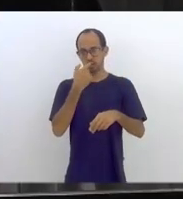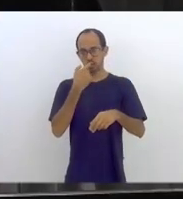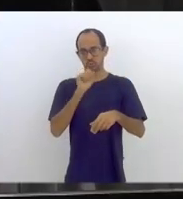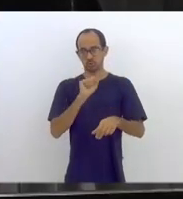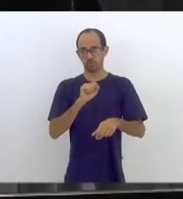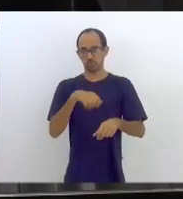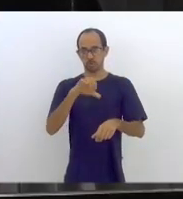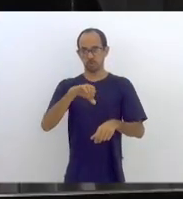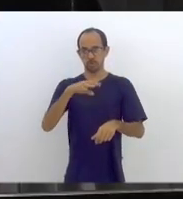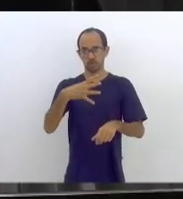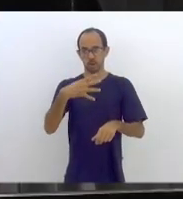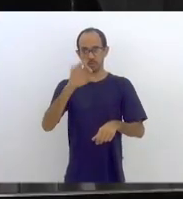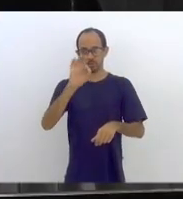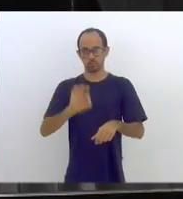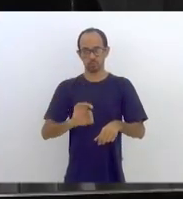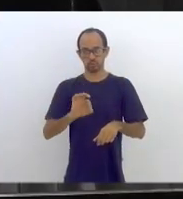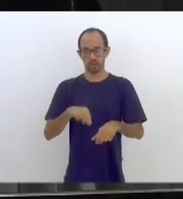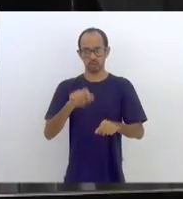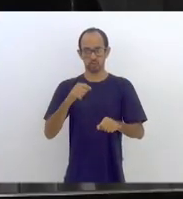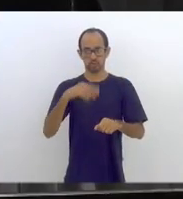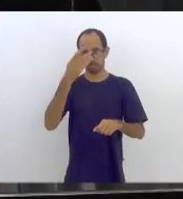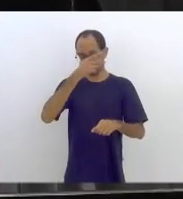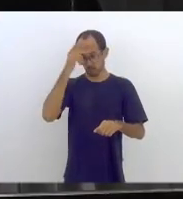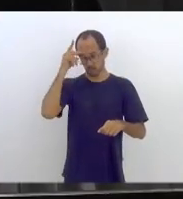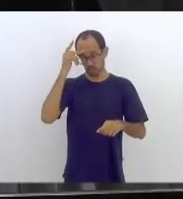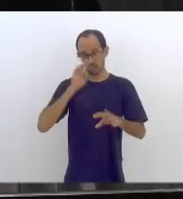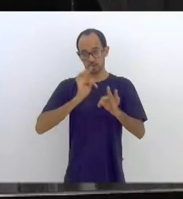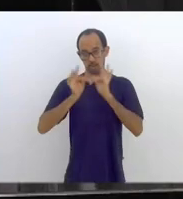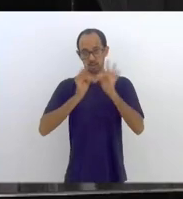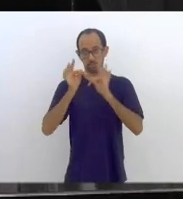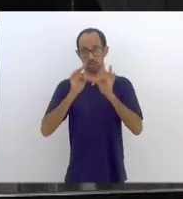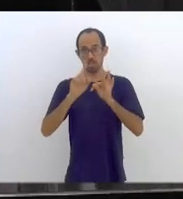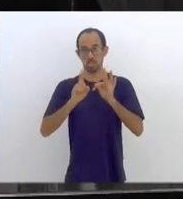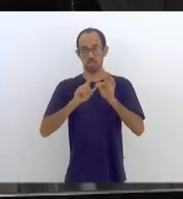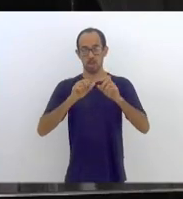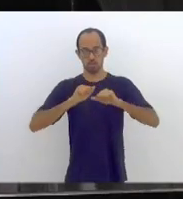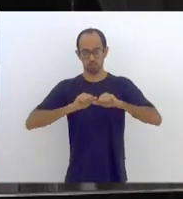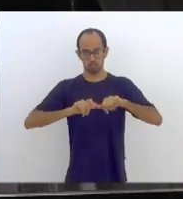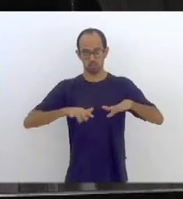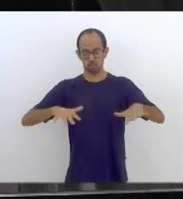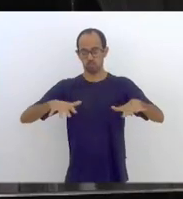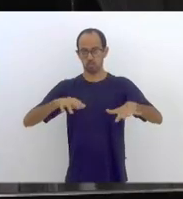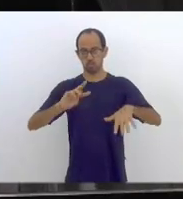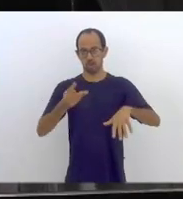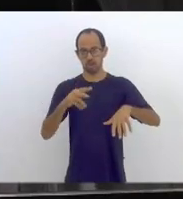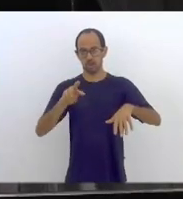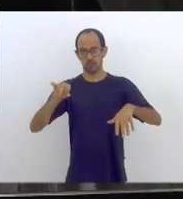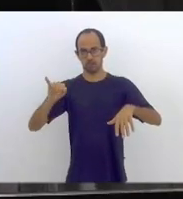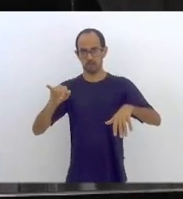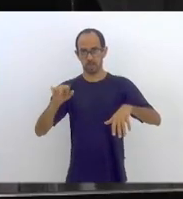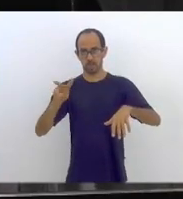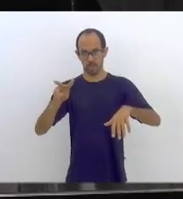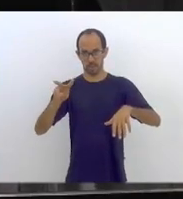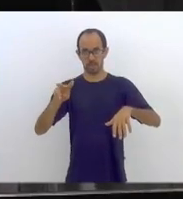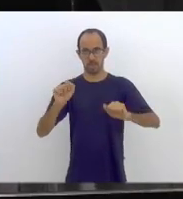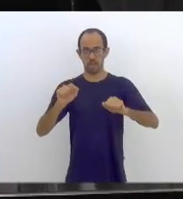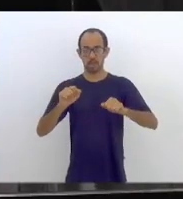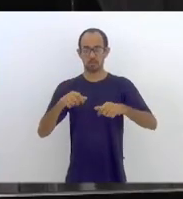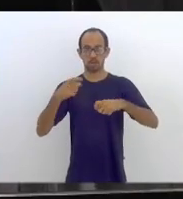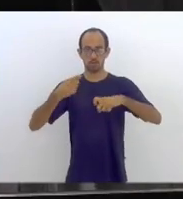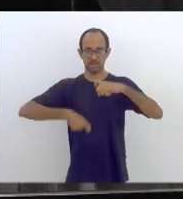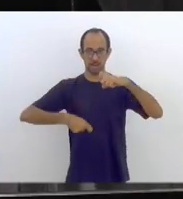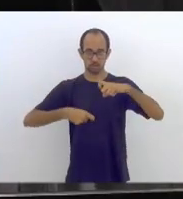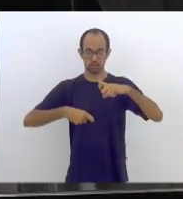94% das pessoas em tratamento não transmitem mas o HIV por via sexual por terem